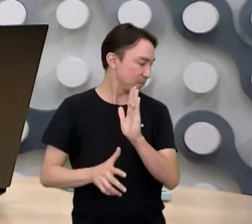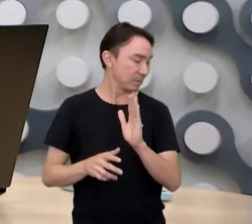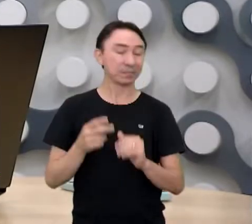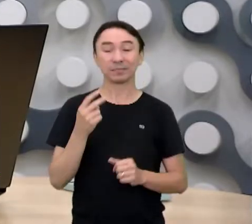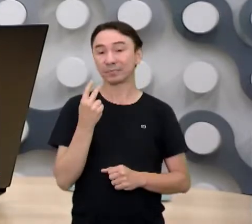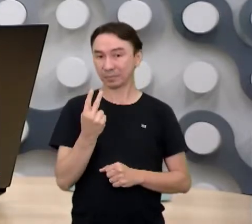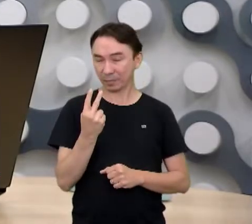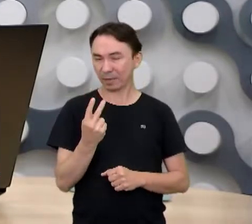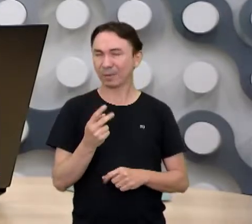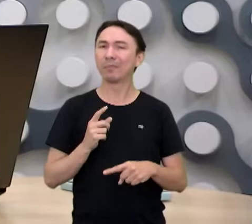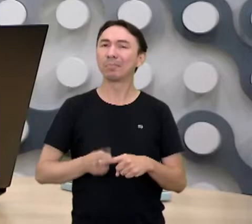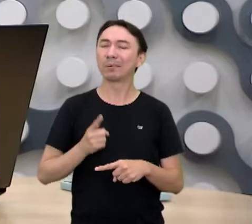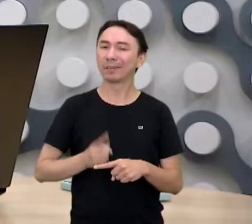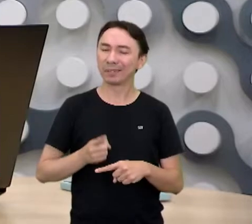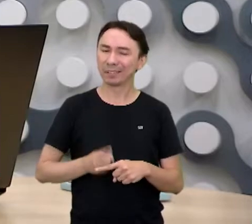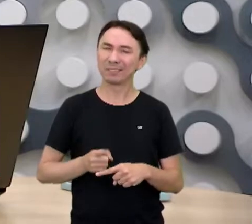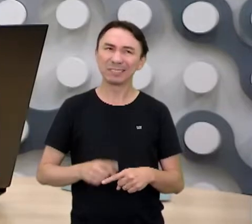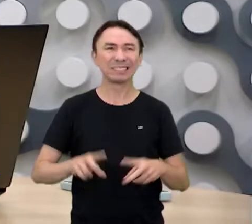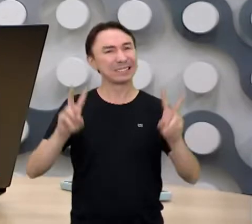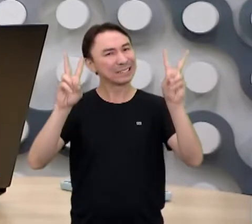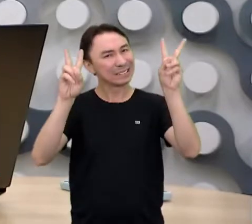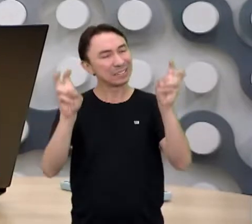um tema complexo, é um tema assim,